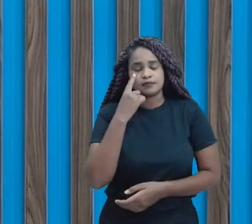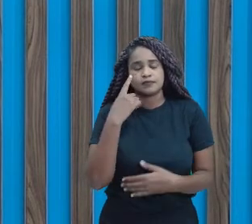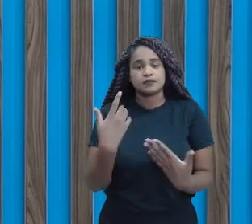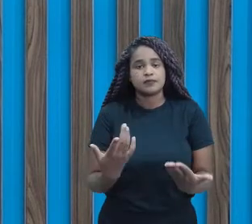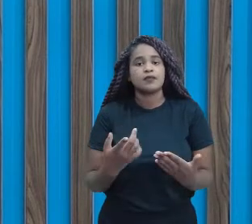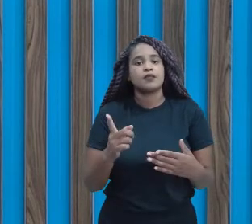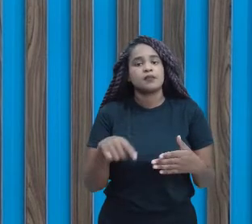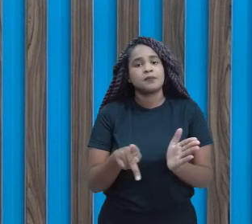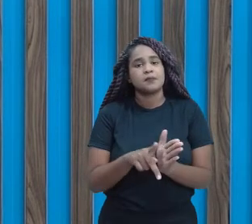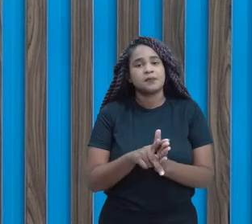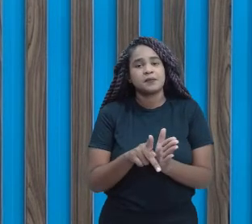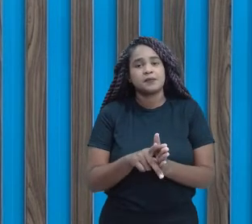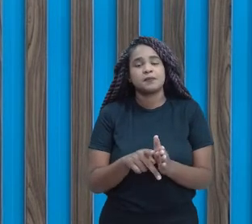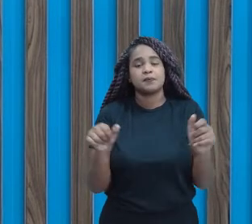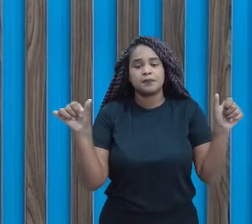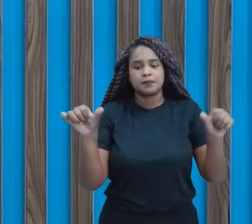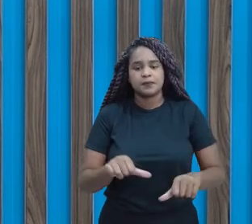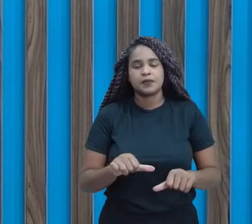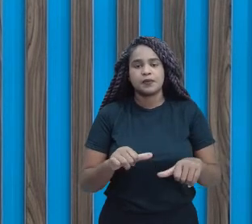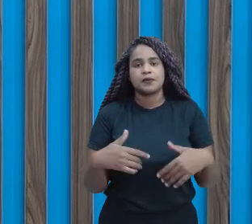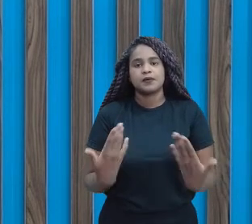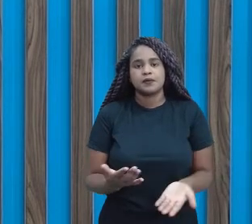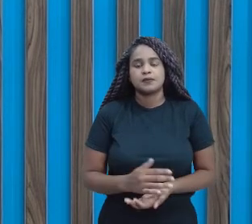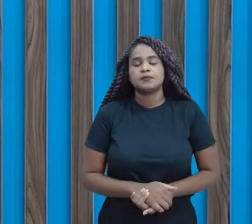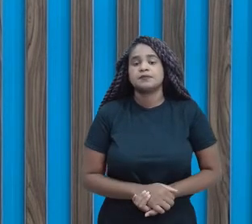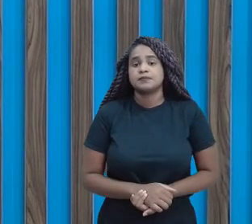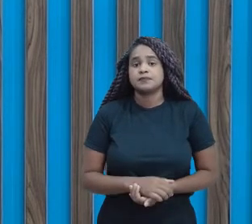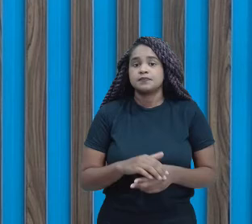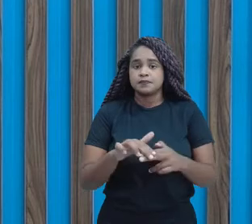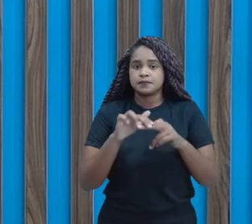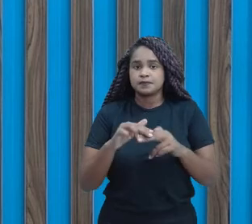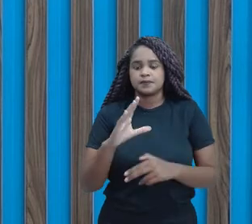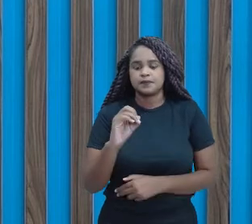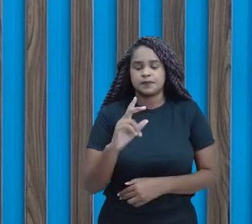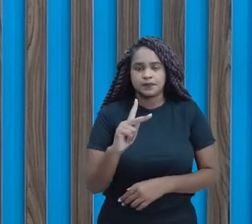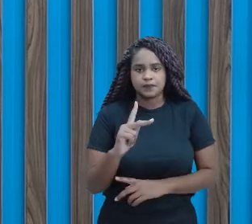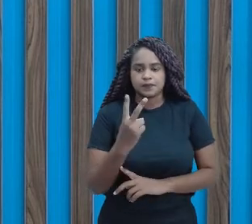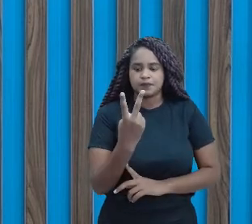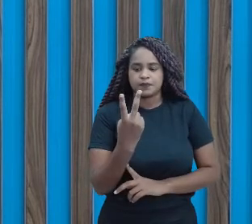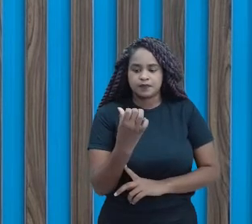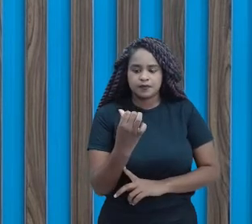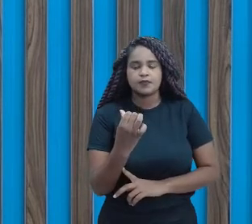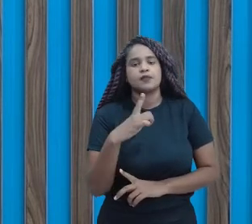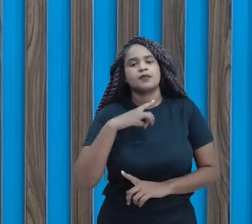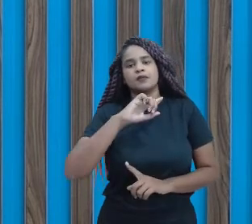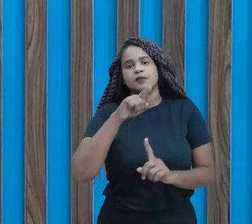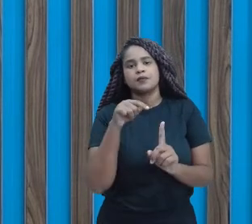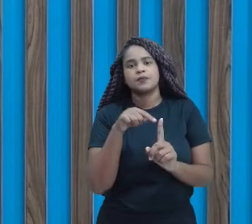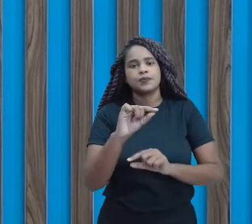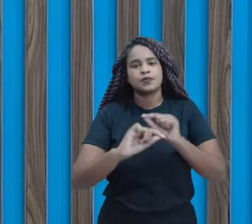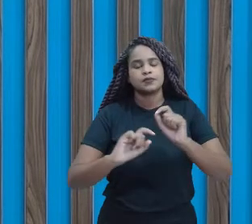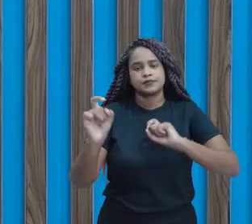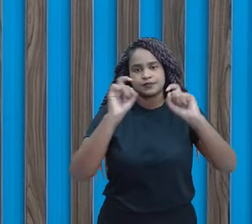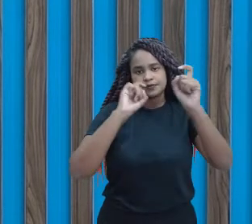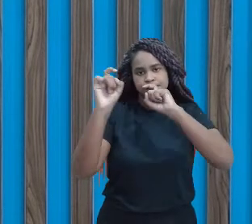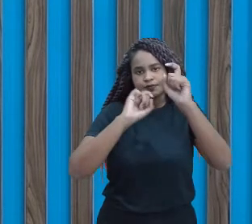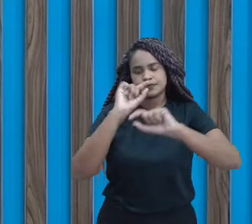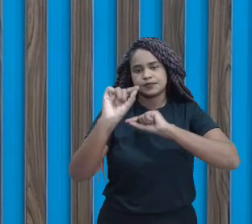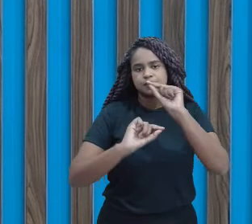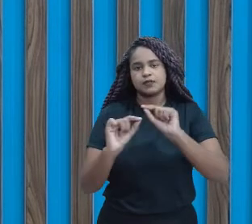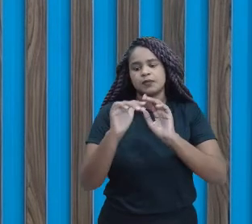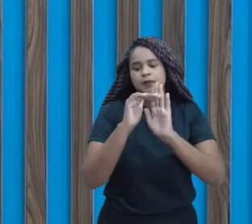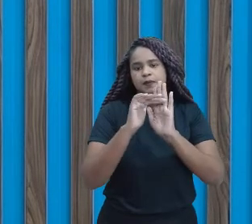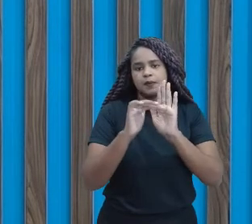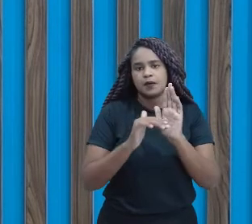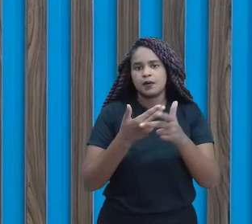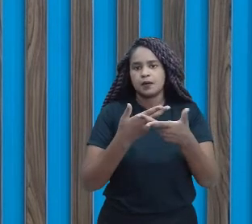desastres ambientais. Então, a COP26, hoje, também tem esse propósito, né? Discutir essas questões